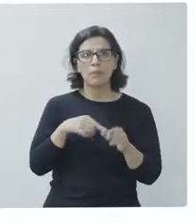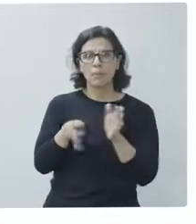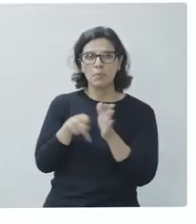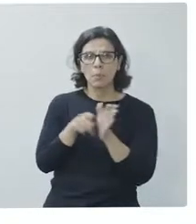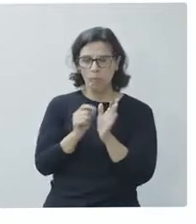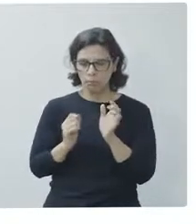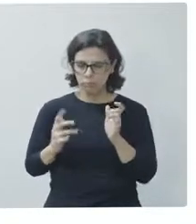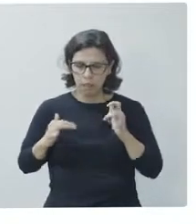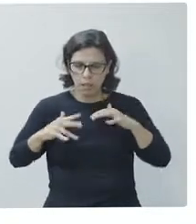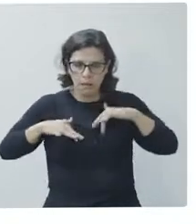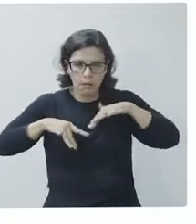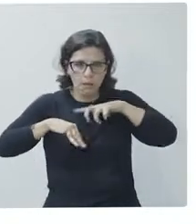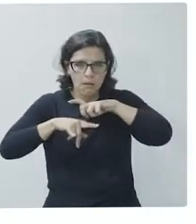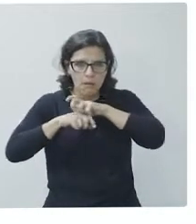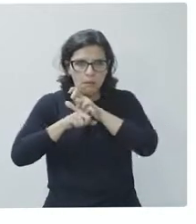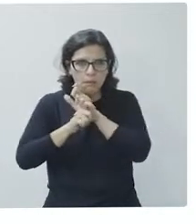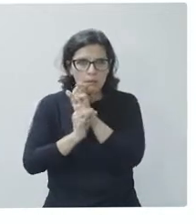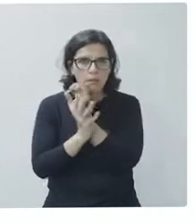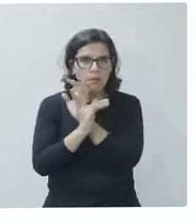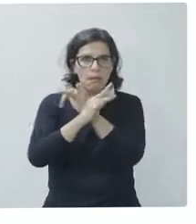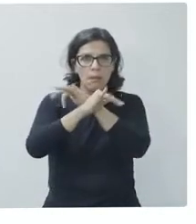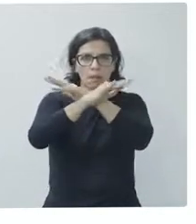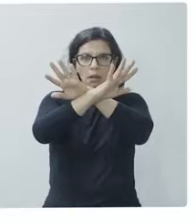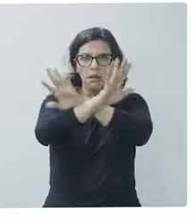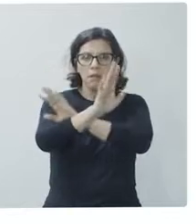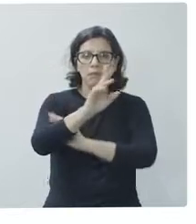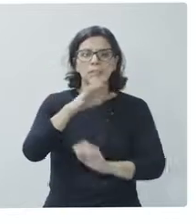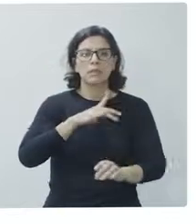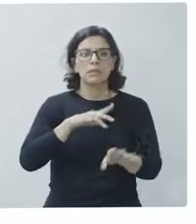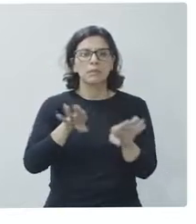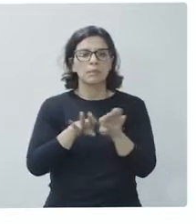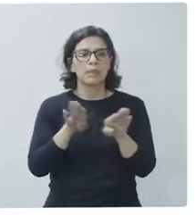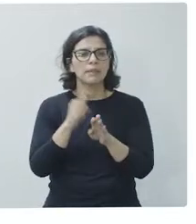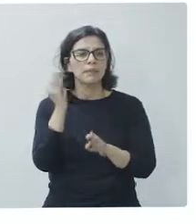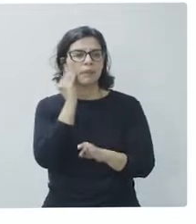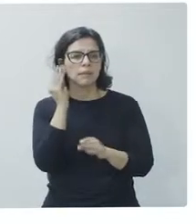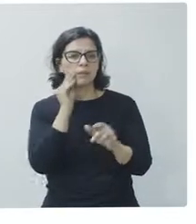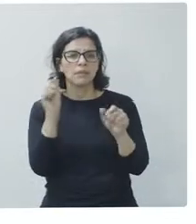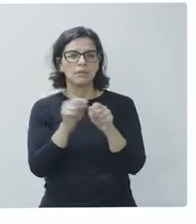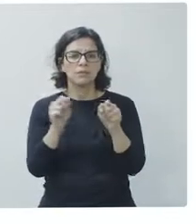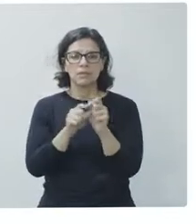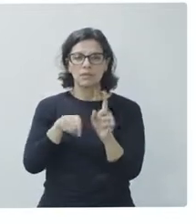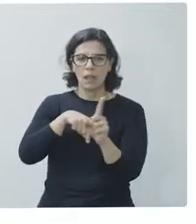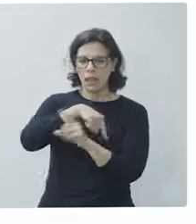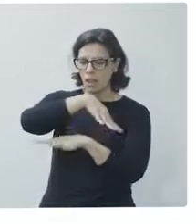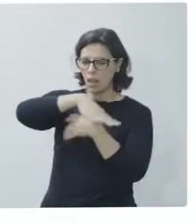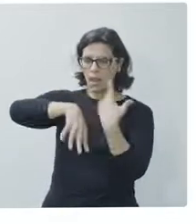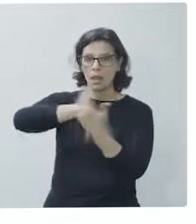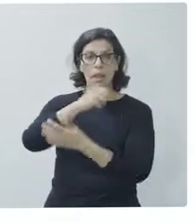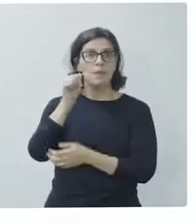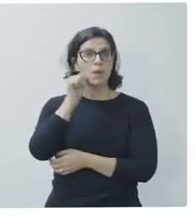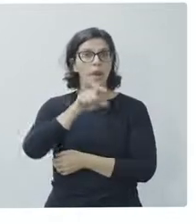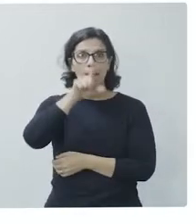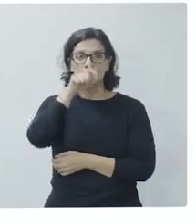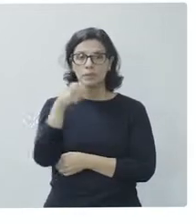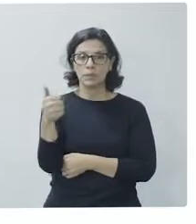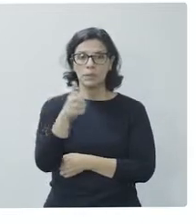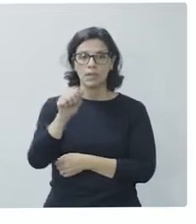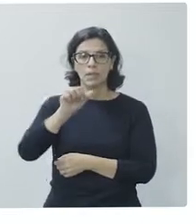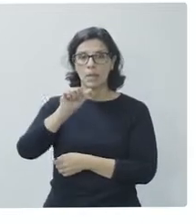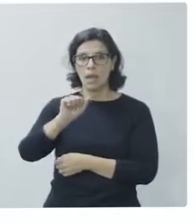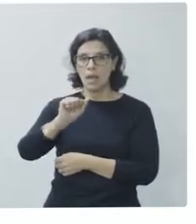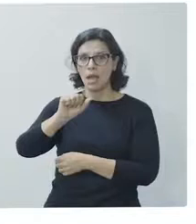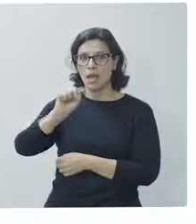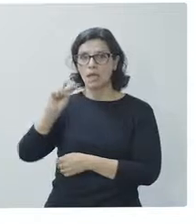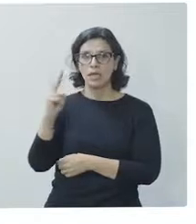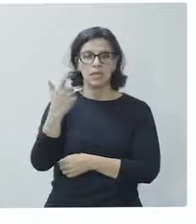do interior do jardim serpearam pela massa ansiosa e se enrolaram na primeira bruxa, Asha.